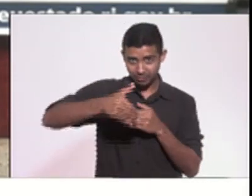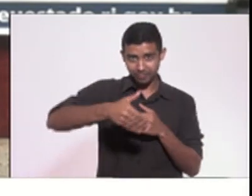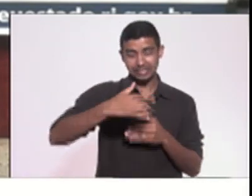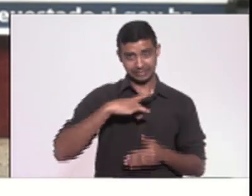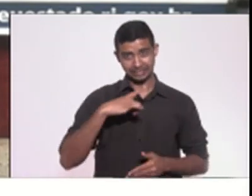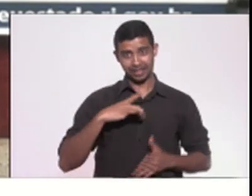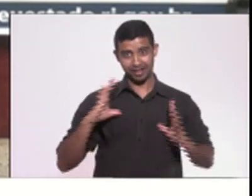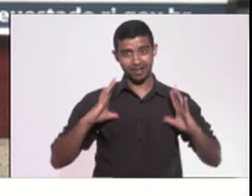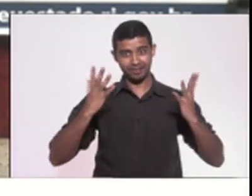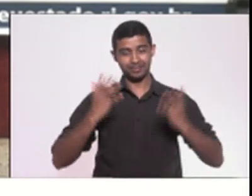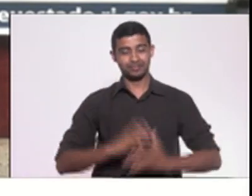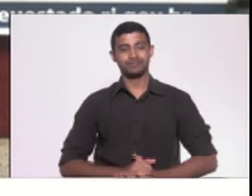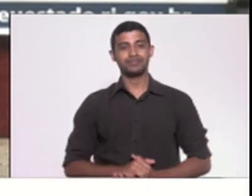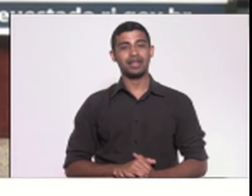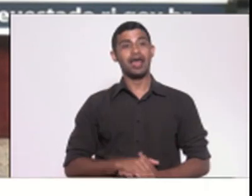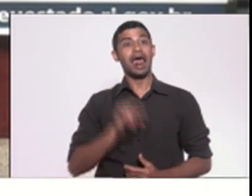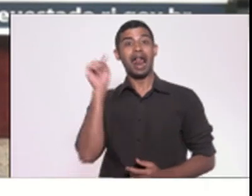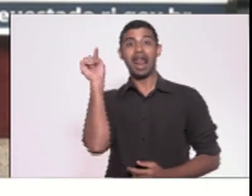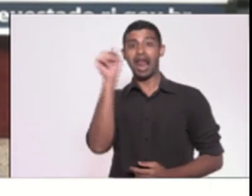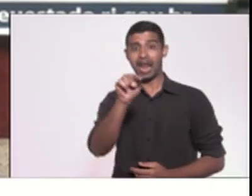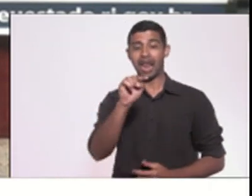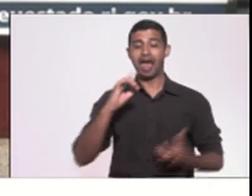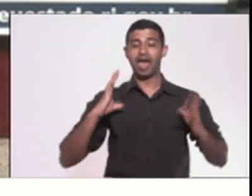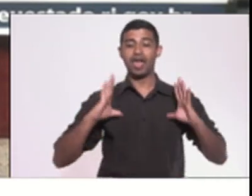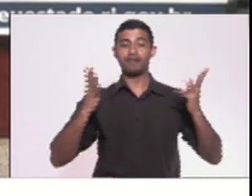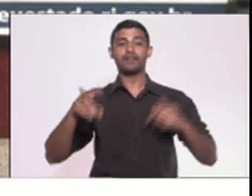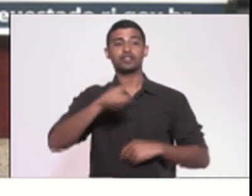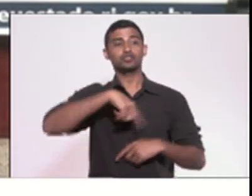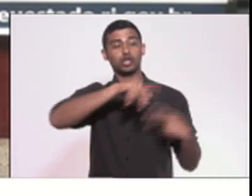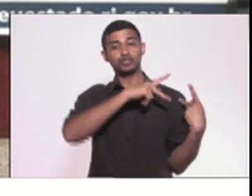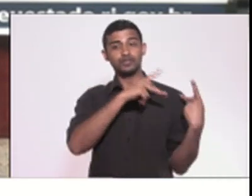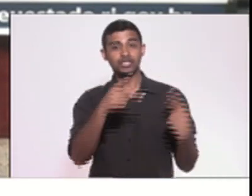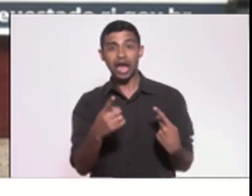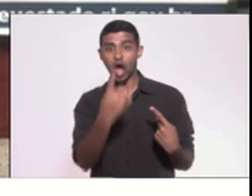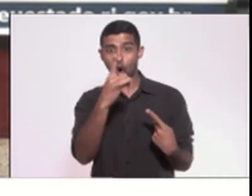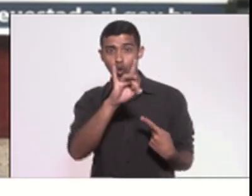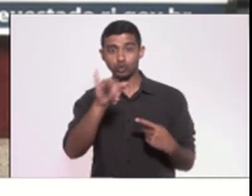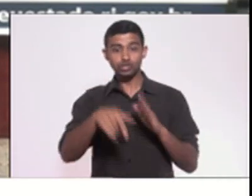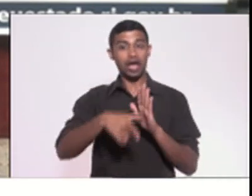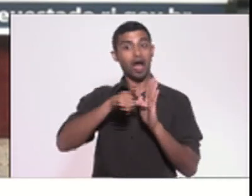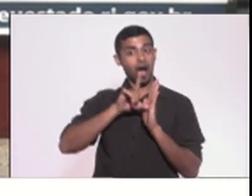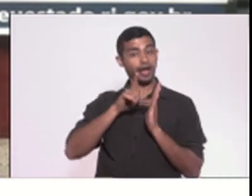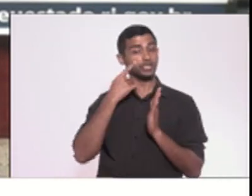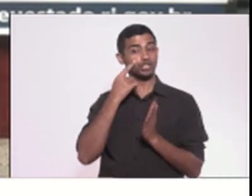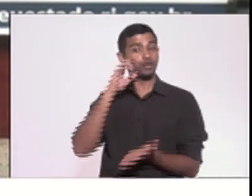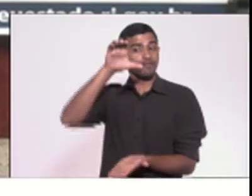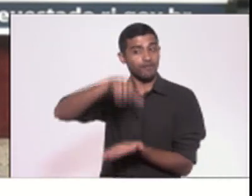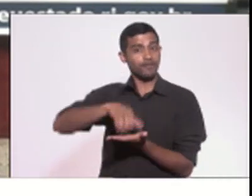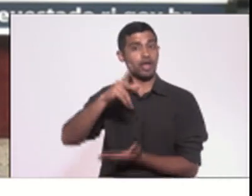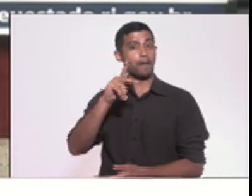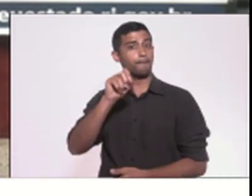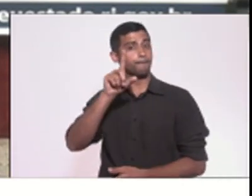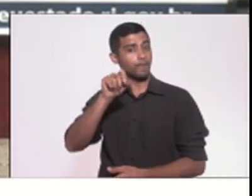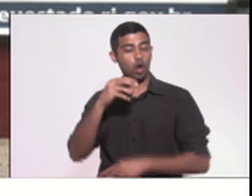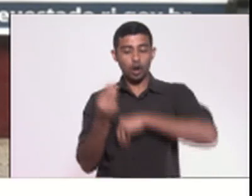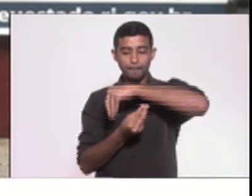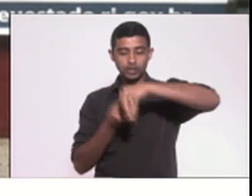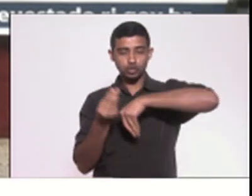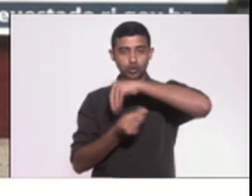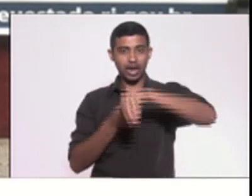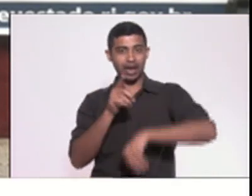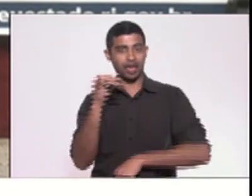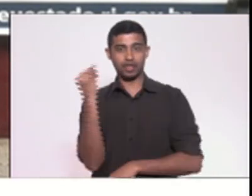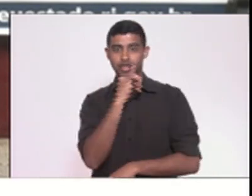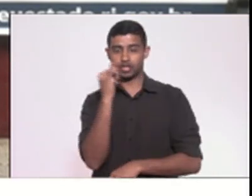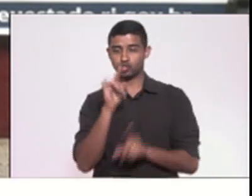E aí, nesse evento, nós vamos visitar um dia antes esse polo de bioeconomia que junta energia e